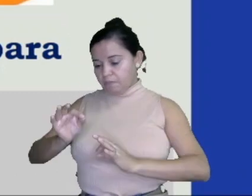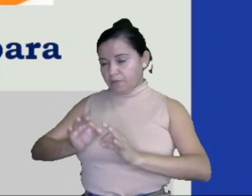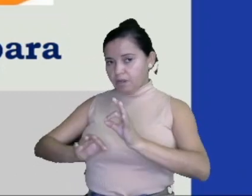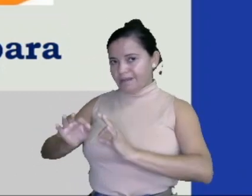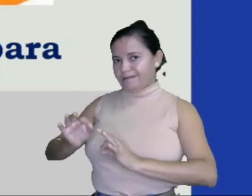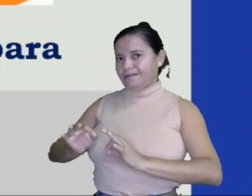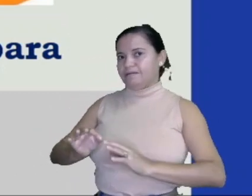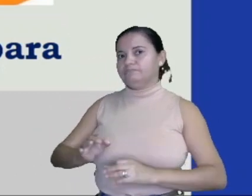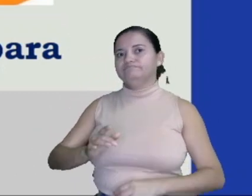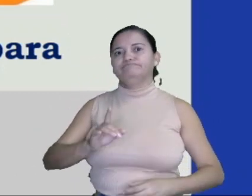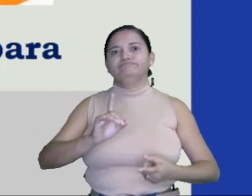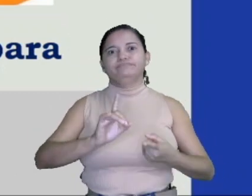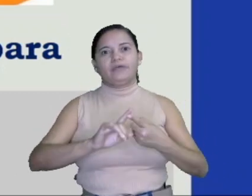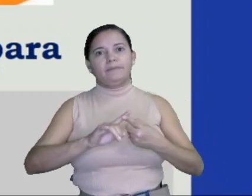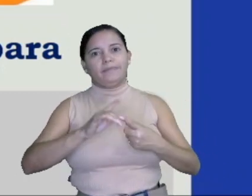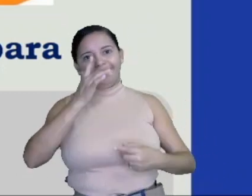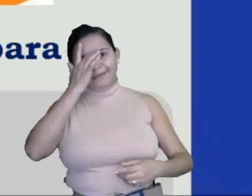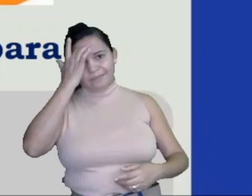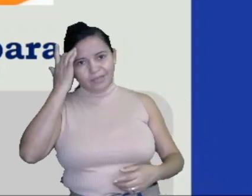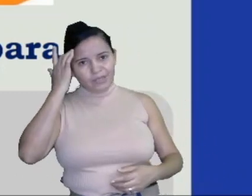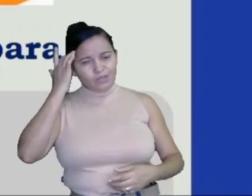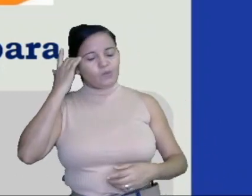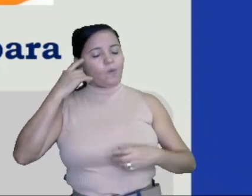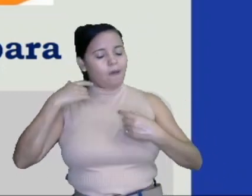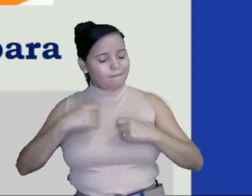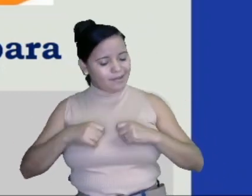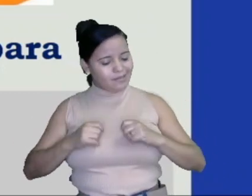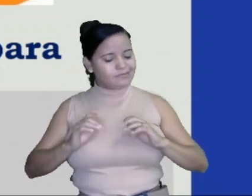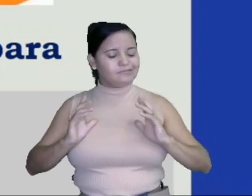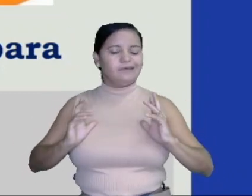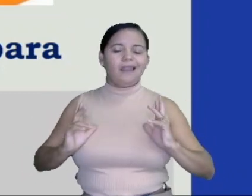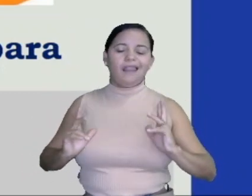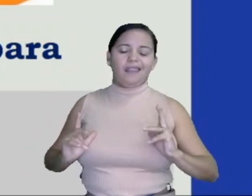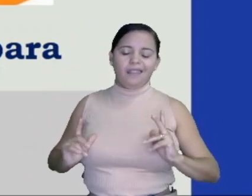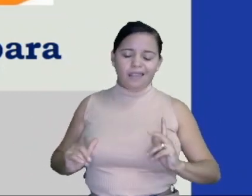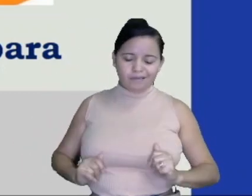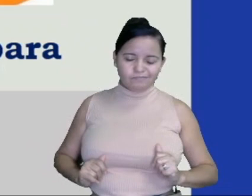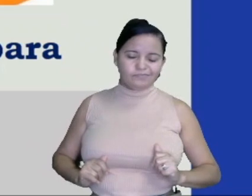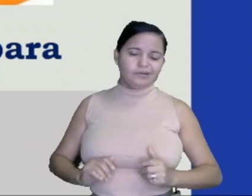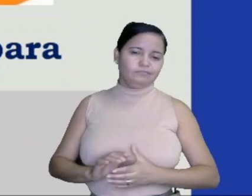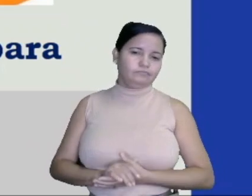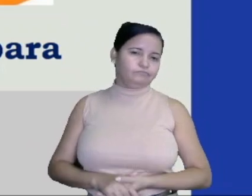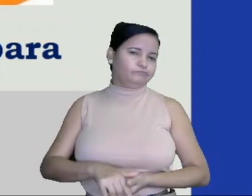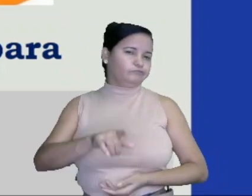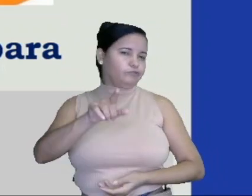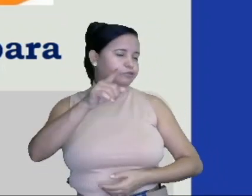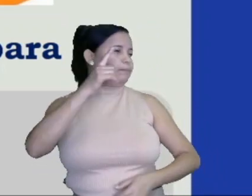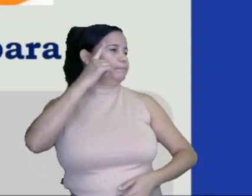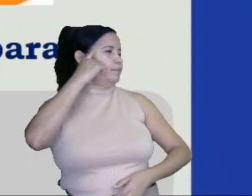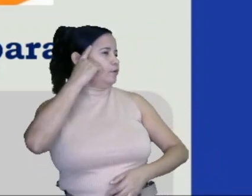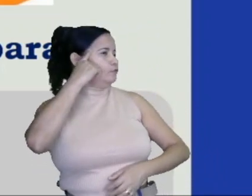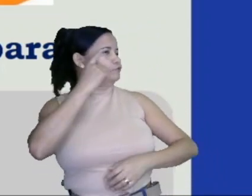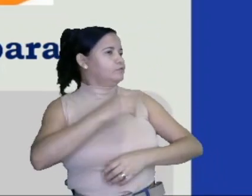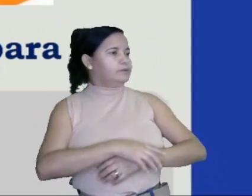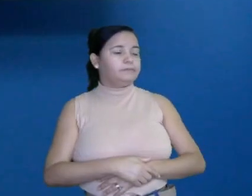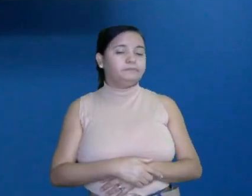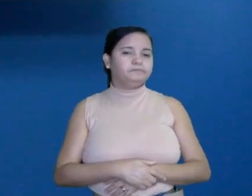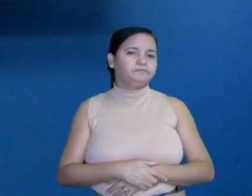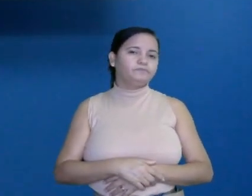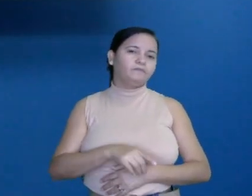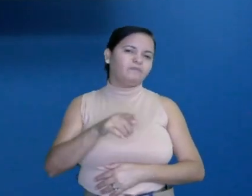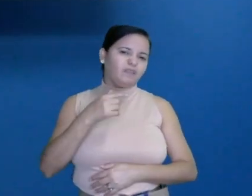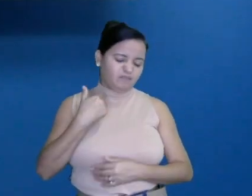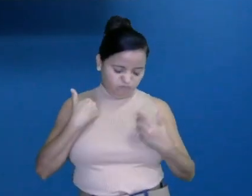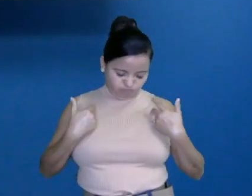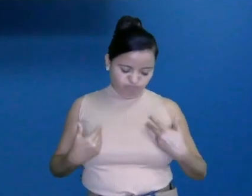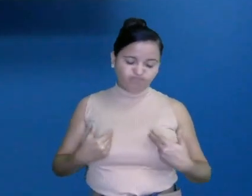a pessoa que prepara o alimento, ela também precisa estar limpa. Imagine, você está preparando o alimento